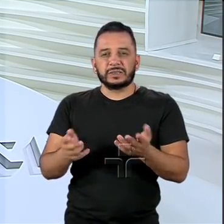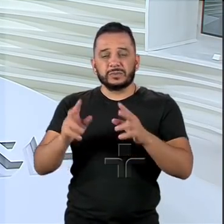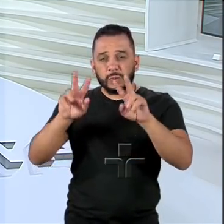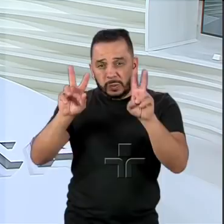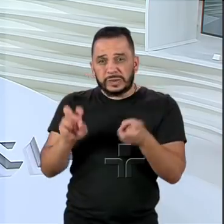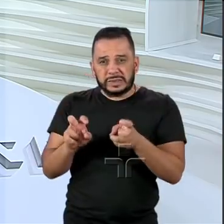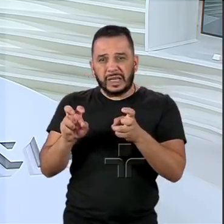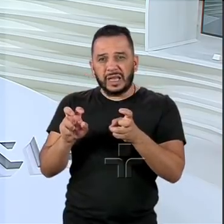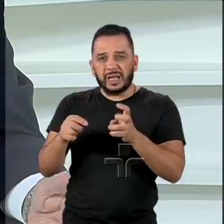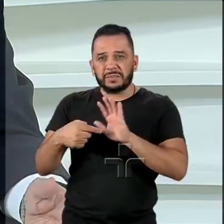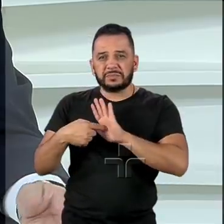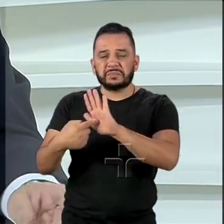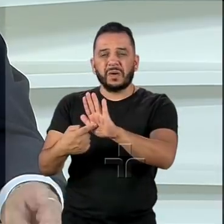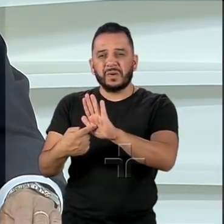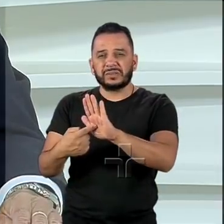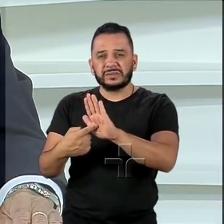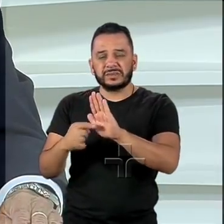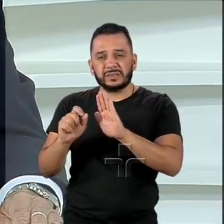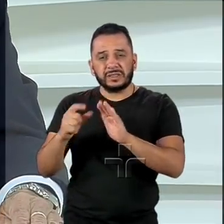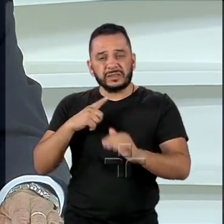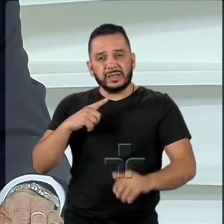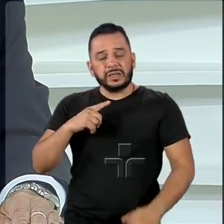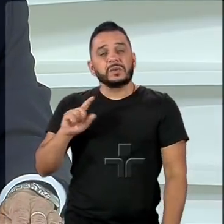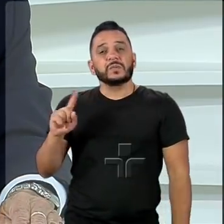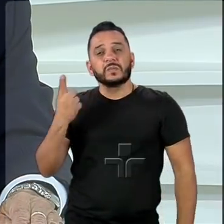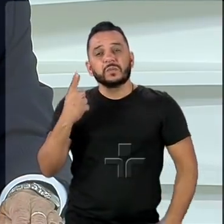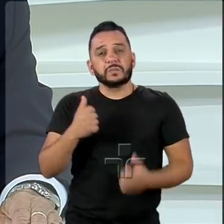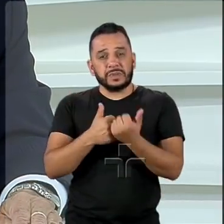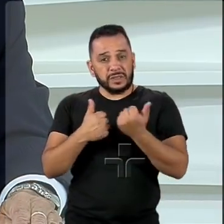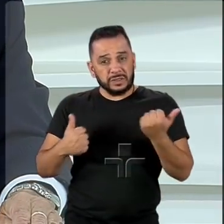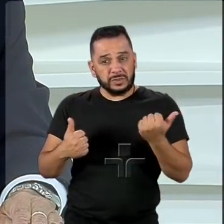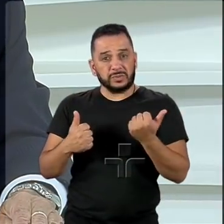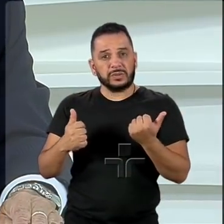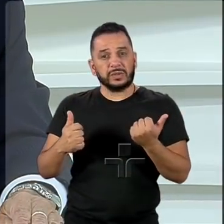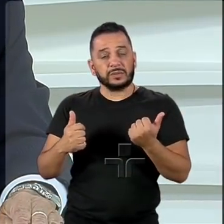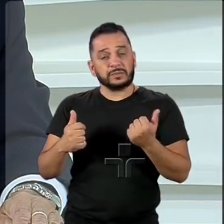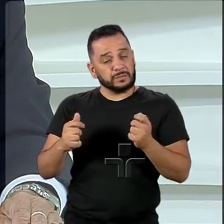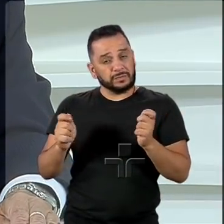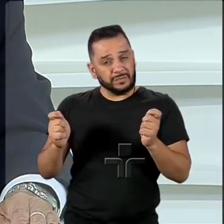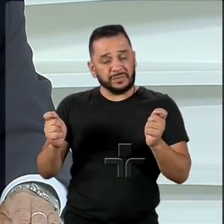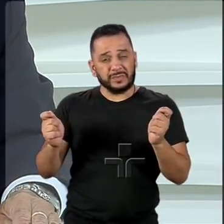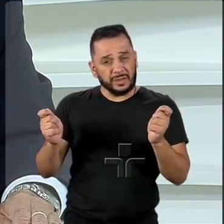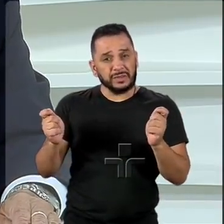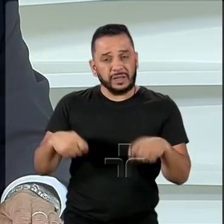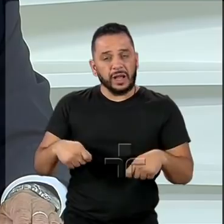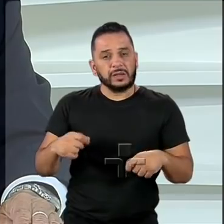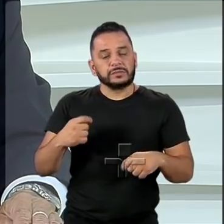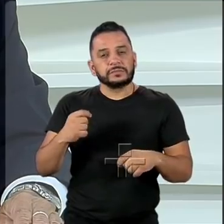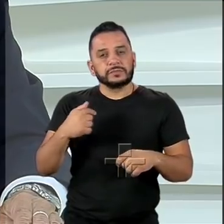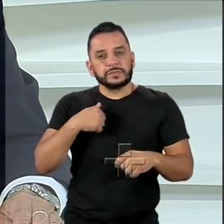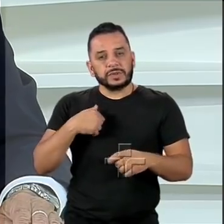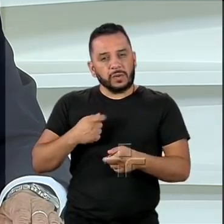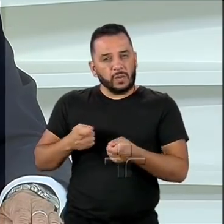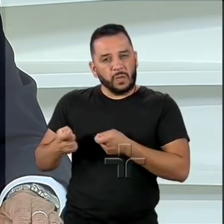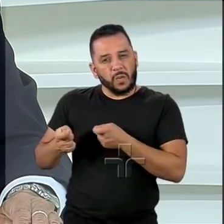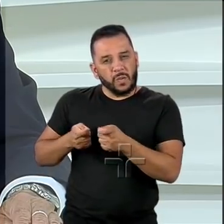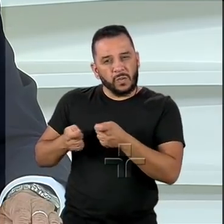questões, tendo o ministro o poder de segurar ou o poder de